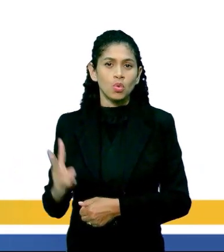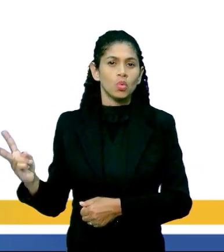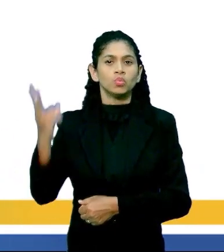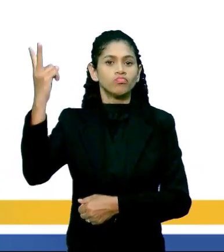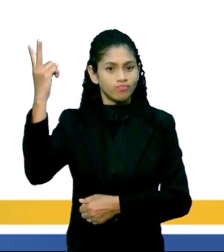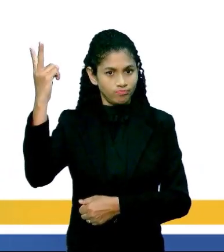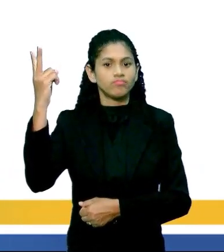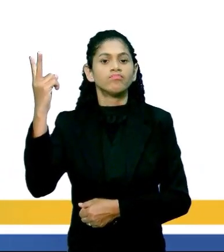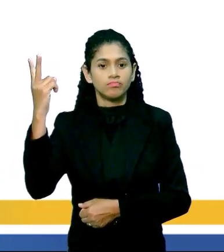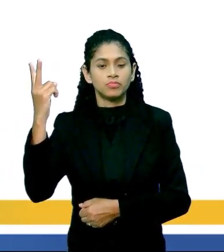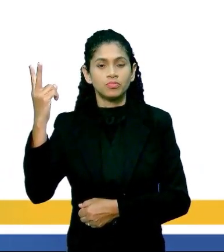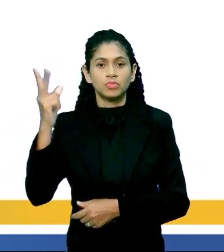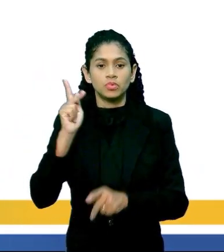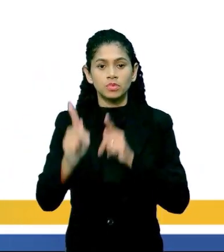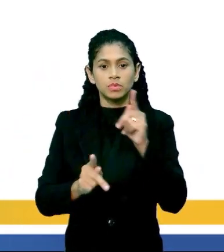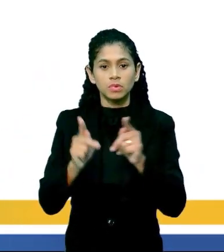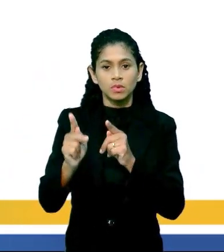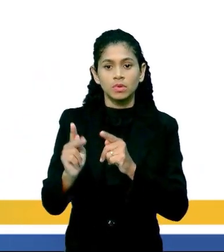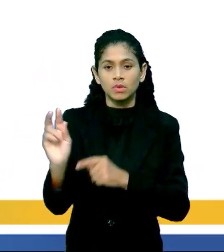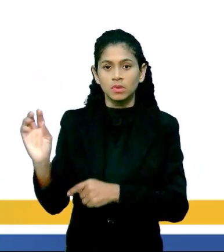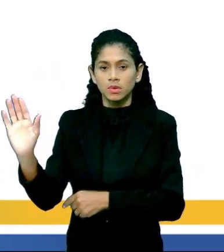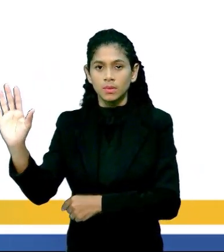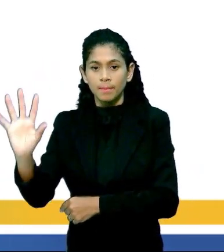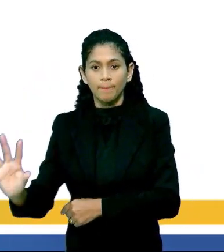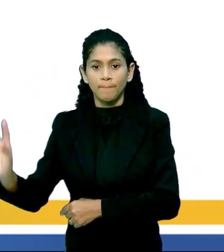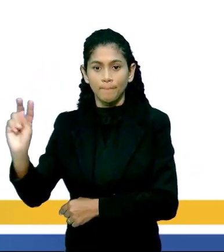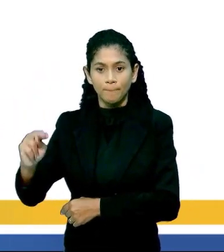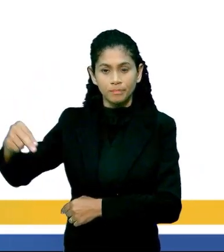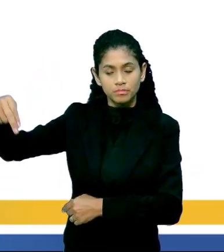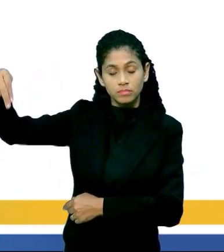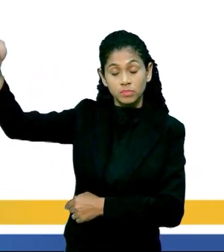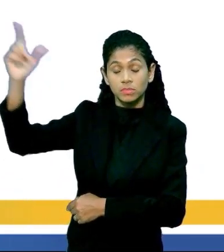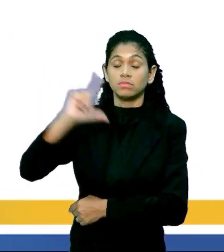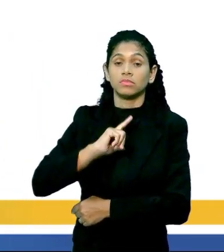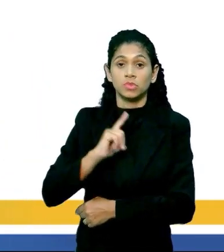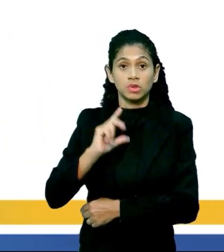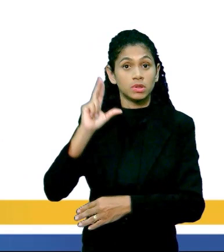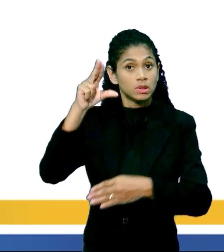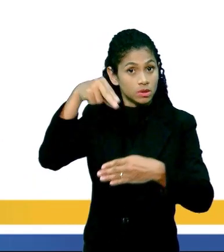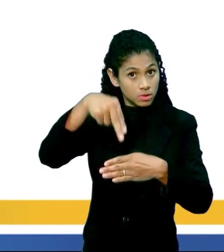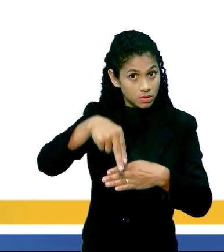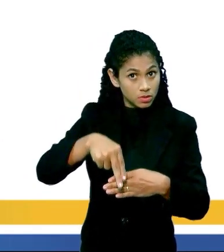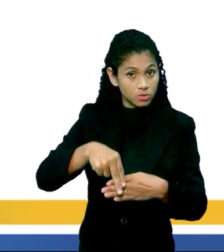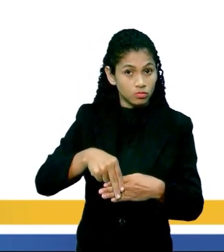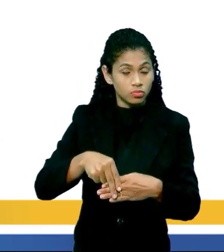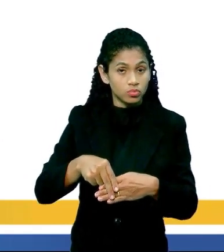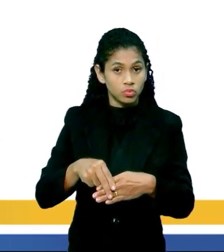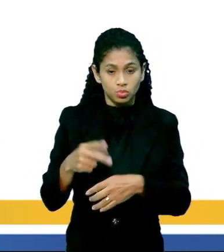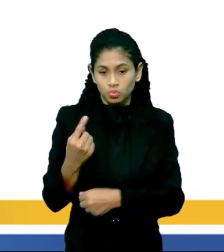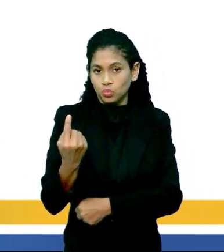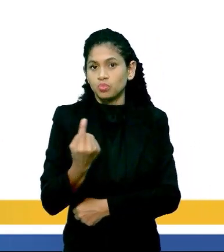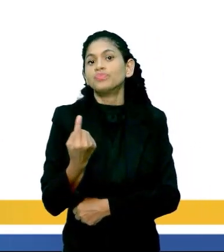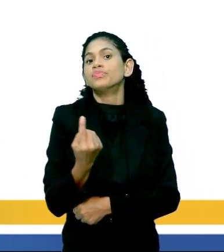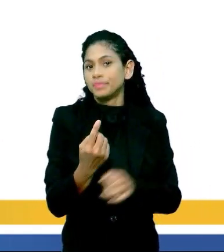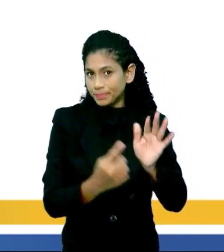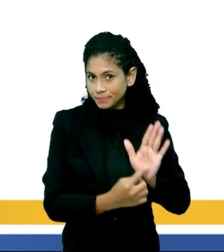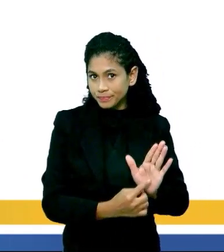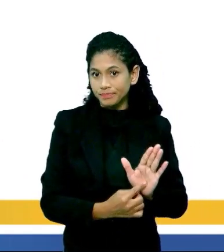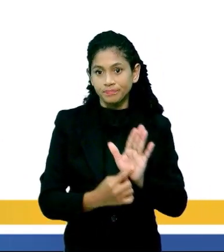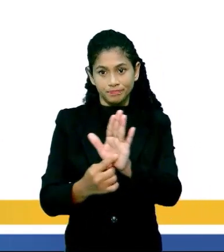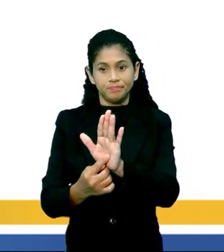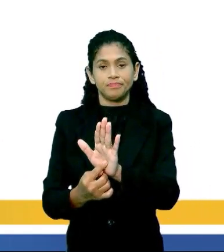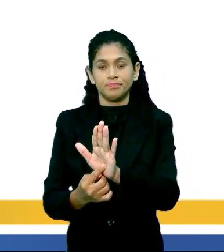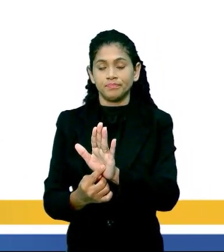povo nordestino, que tem no cordel a sua única forma de expressão. Na verdade, ele cita outra forma de expressão, então a gente não